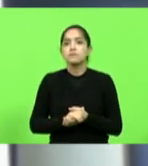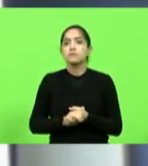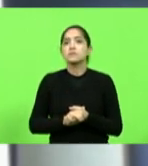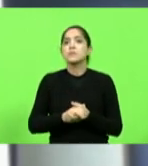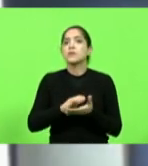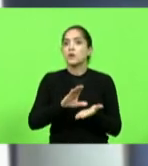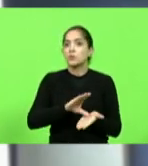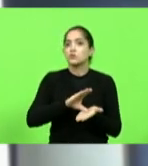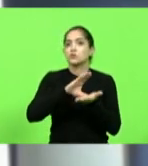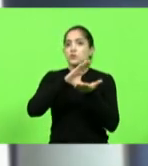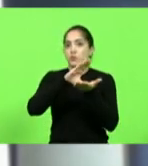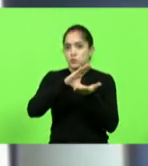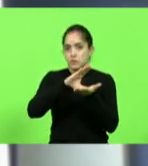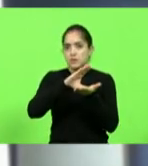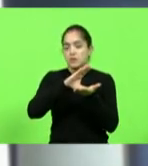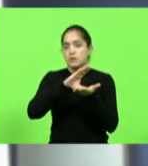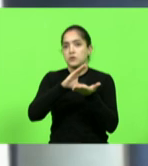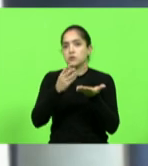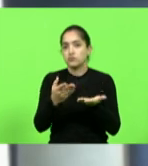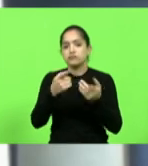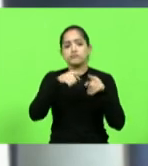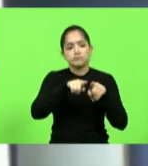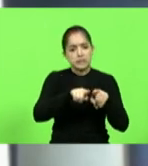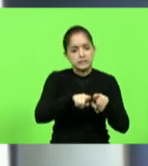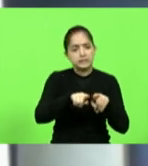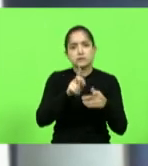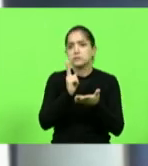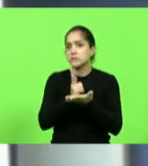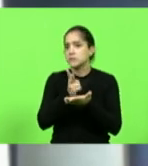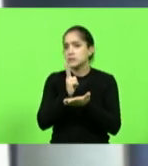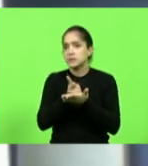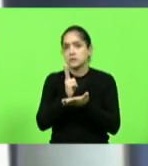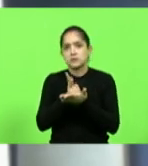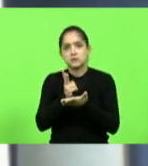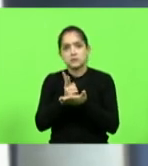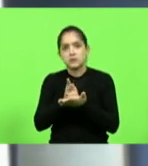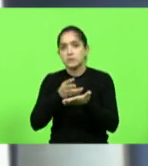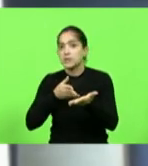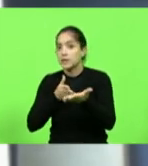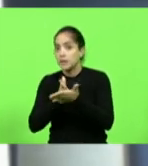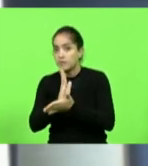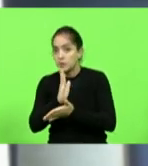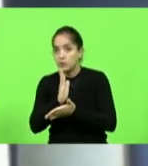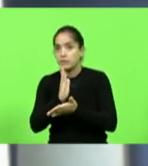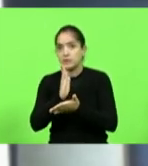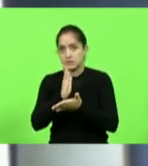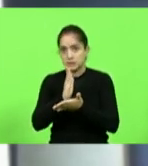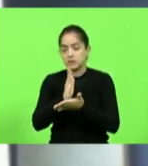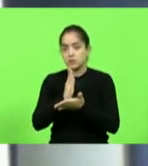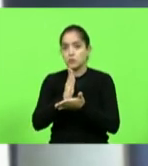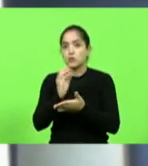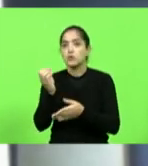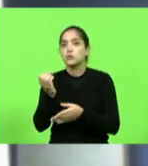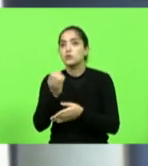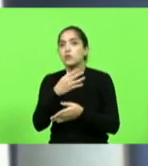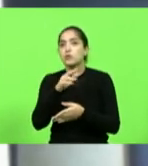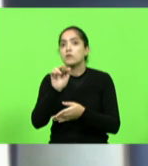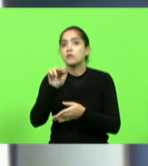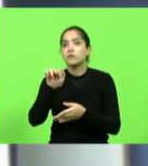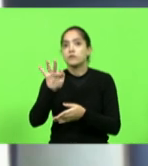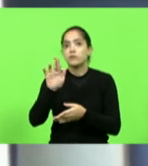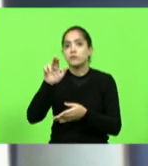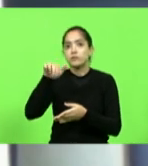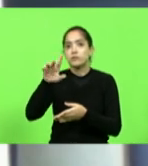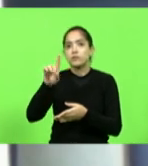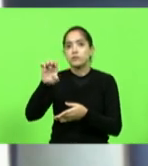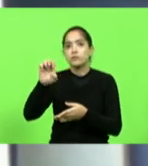conselhos sempre foram parceiros nossos, inclusive na aprovação do novo Fundeb, né, Fundo de Manutenção e